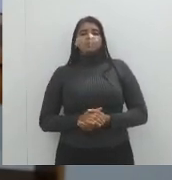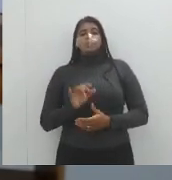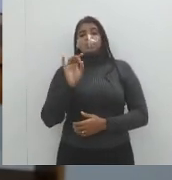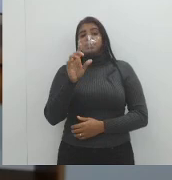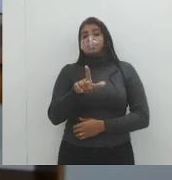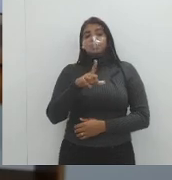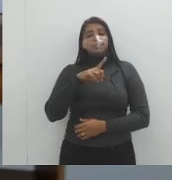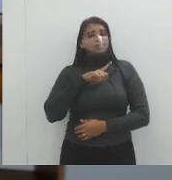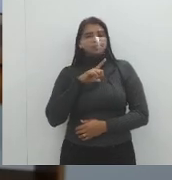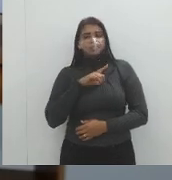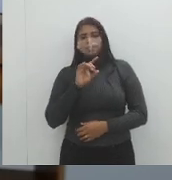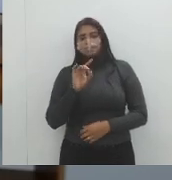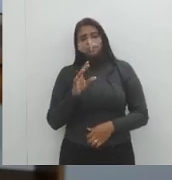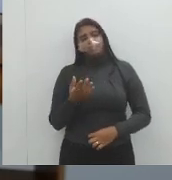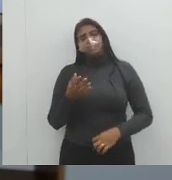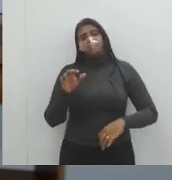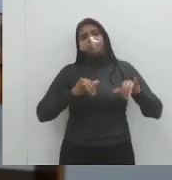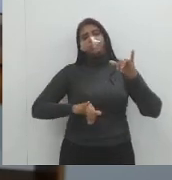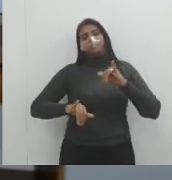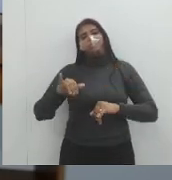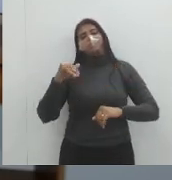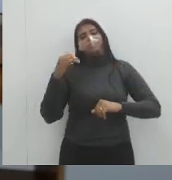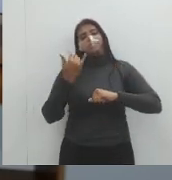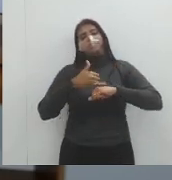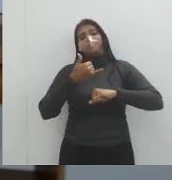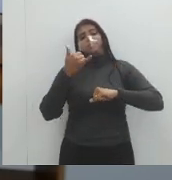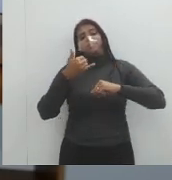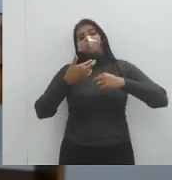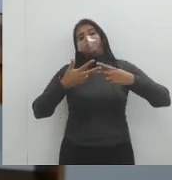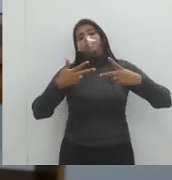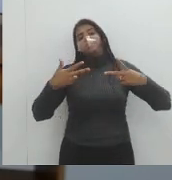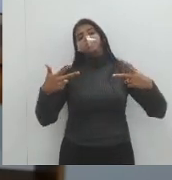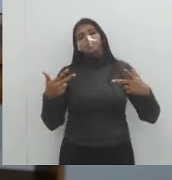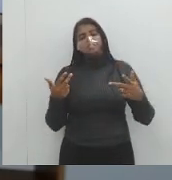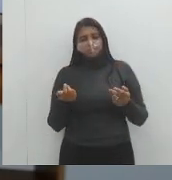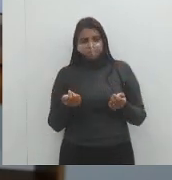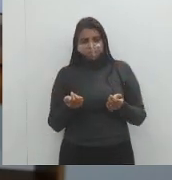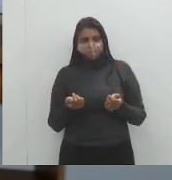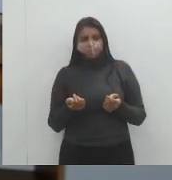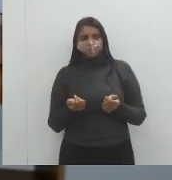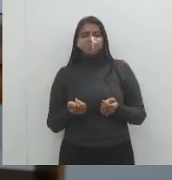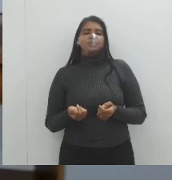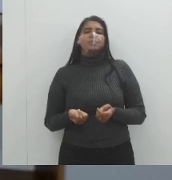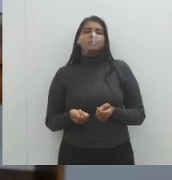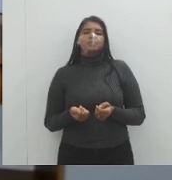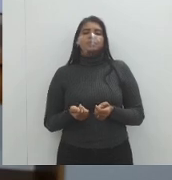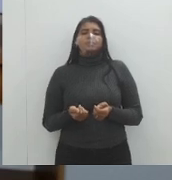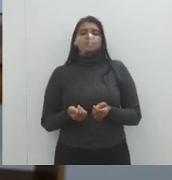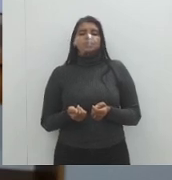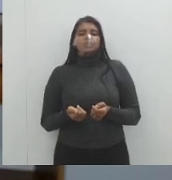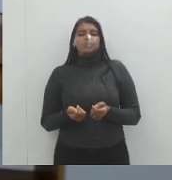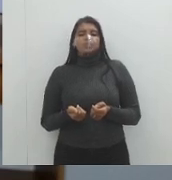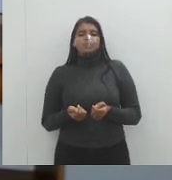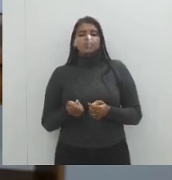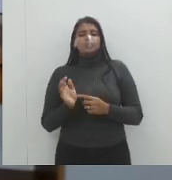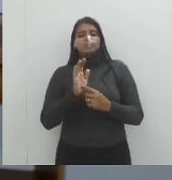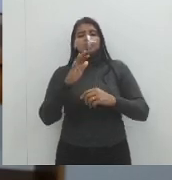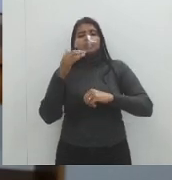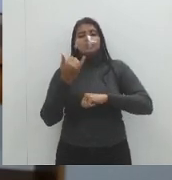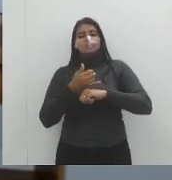não existe só o elemento químico ferro, existem diversos elementos químicos. E esses elementos químicos, eles